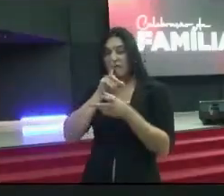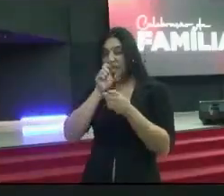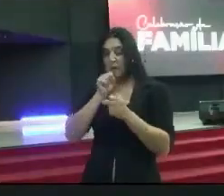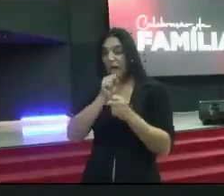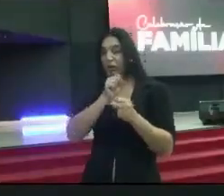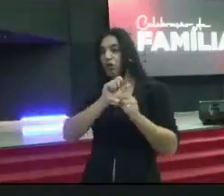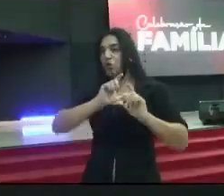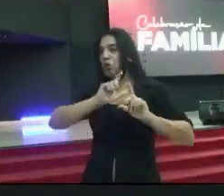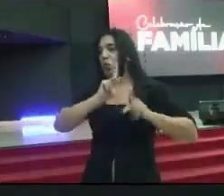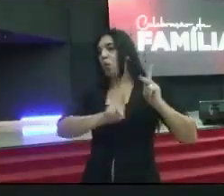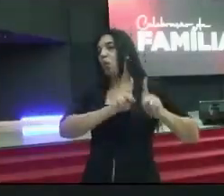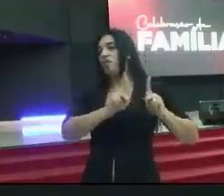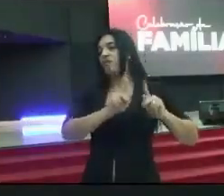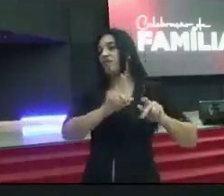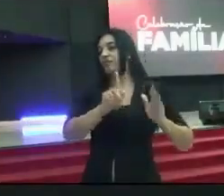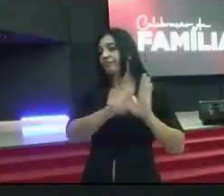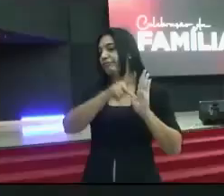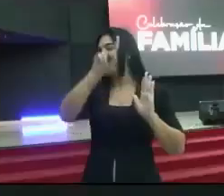povo de Deus.